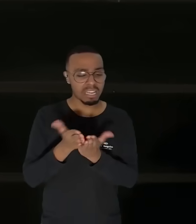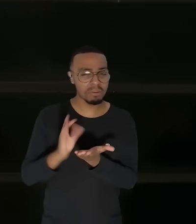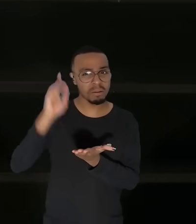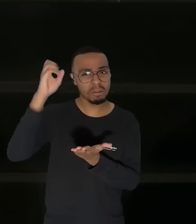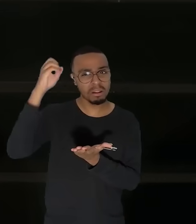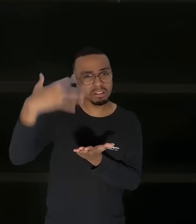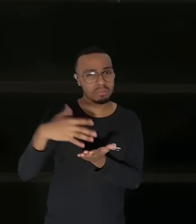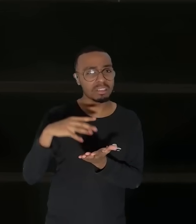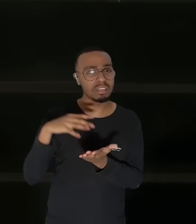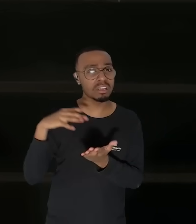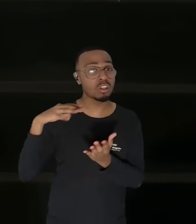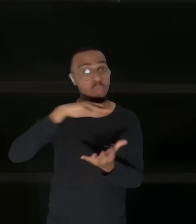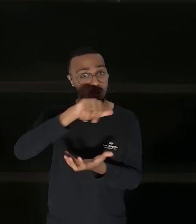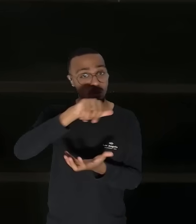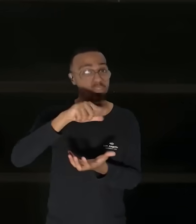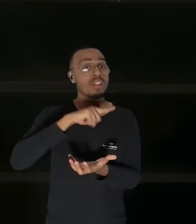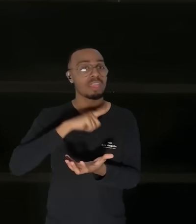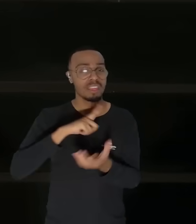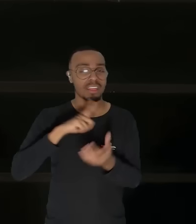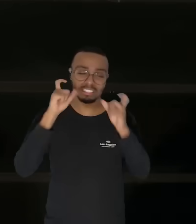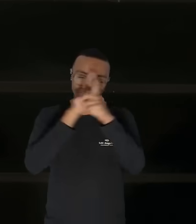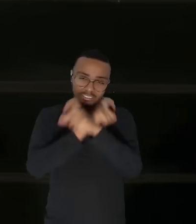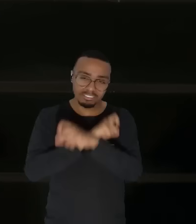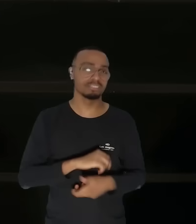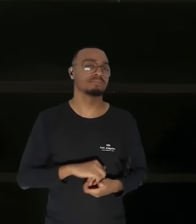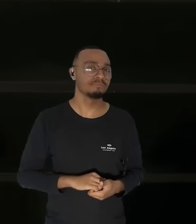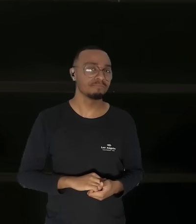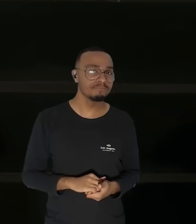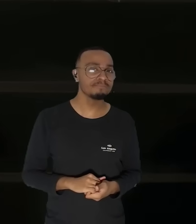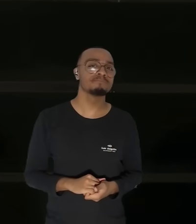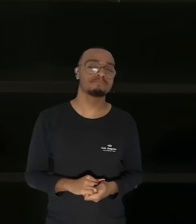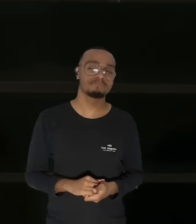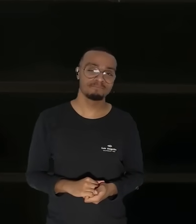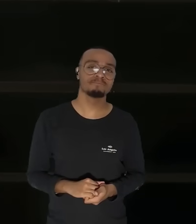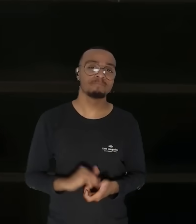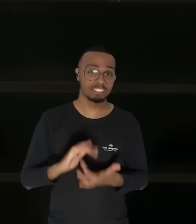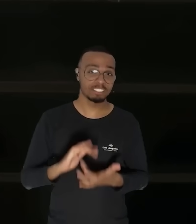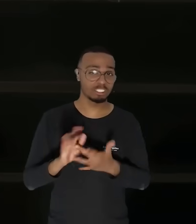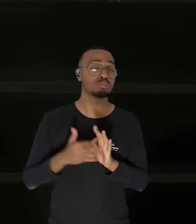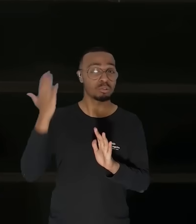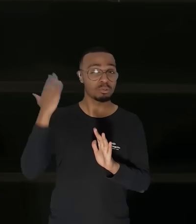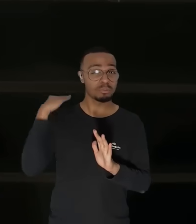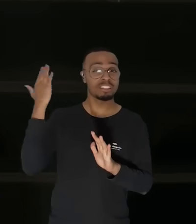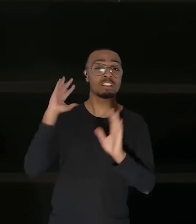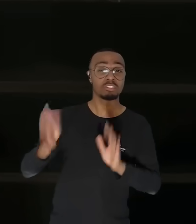aflições. Jesus não tirou a dor da conversa.